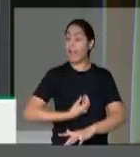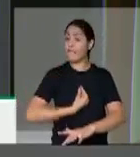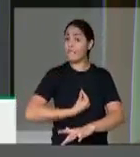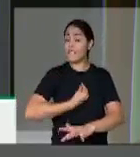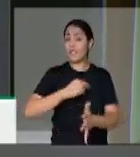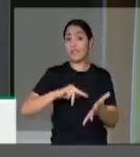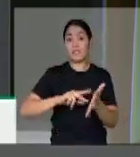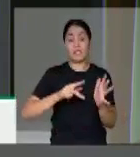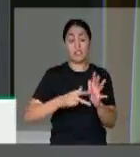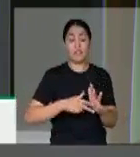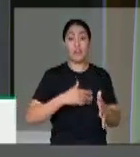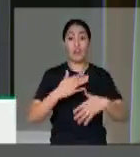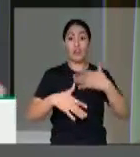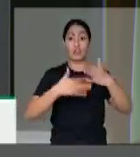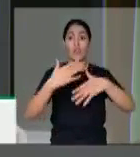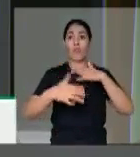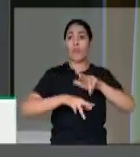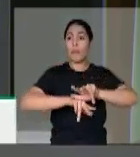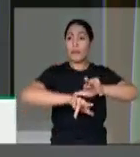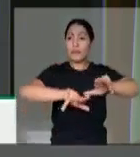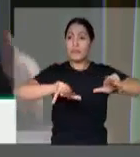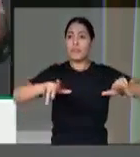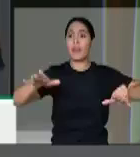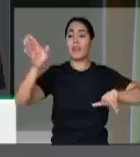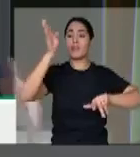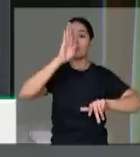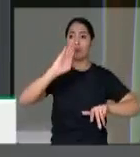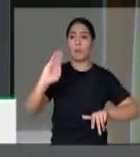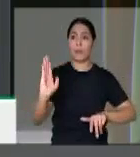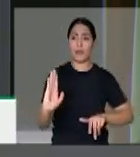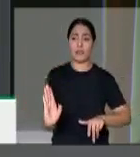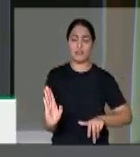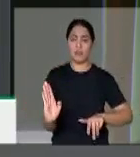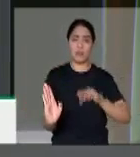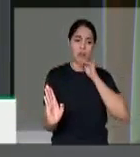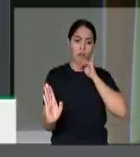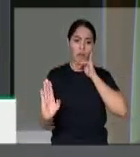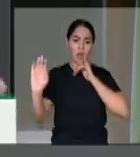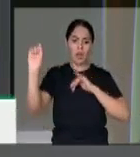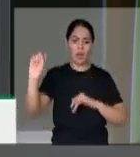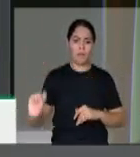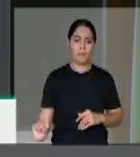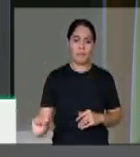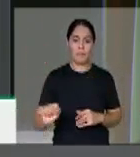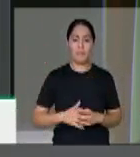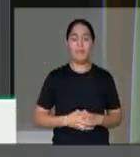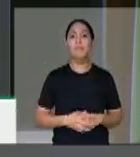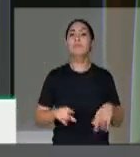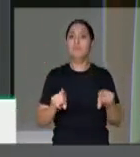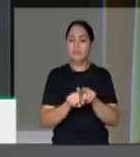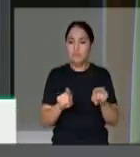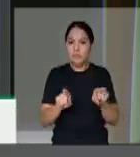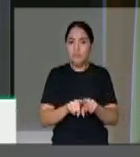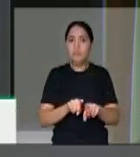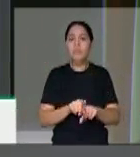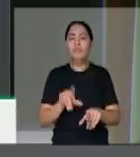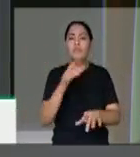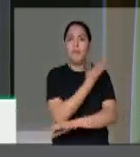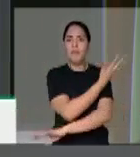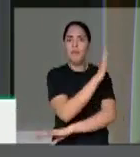vida, para a produção em diversas áreas do Brasil, como no Centro-Sul. A Amazônia também puxa carbono do